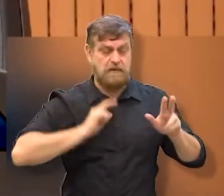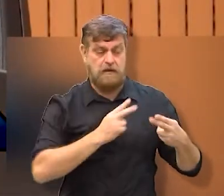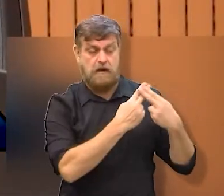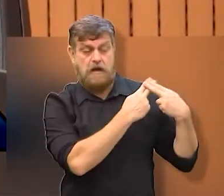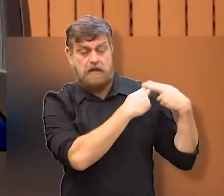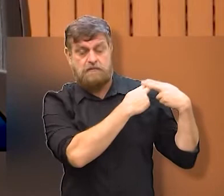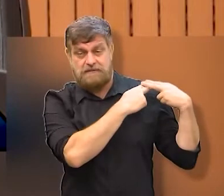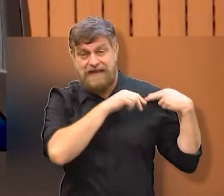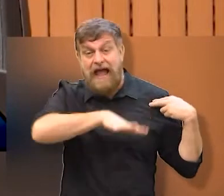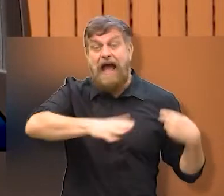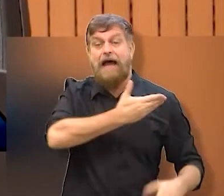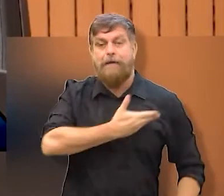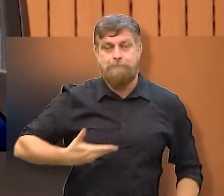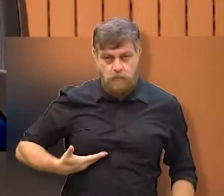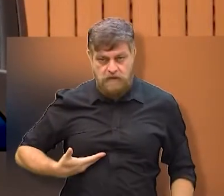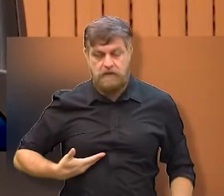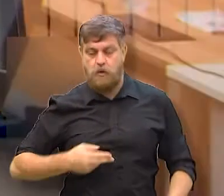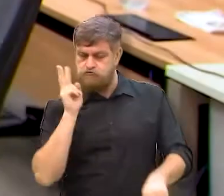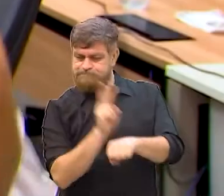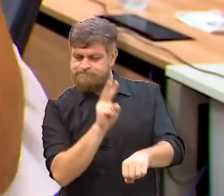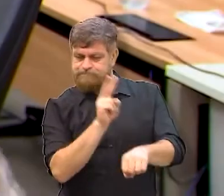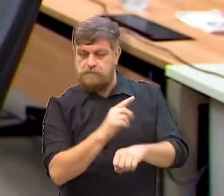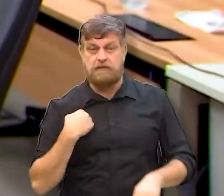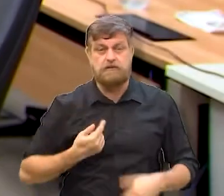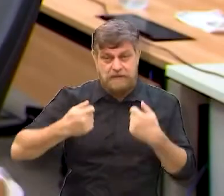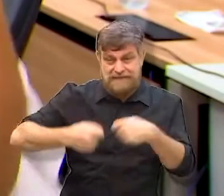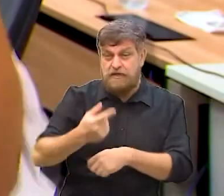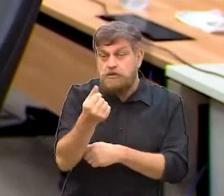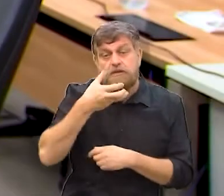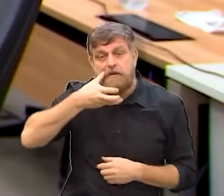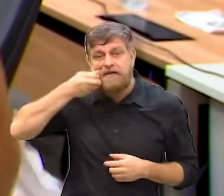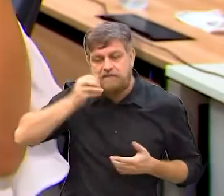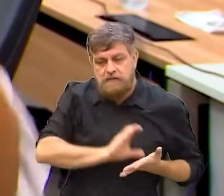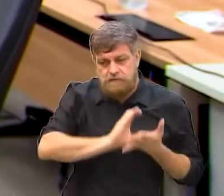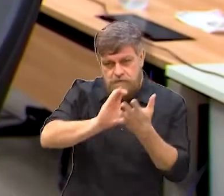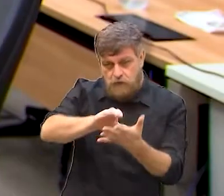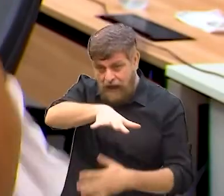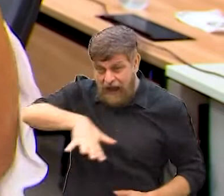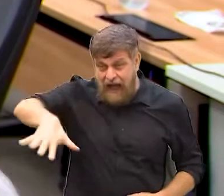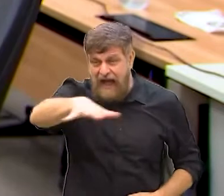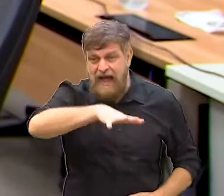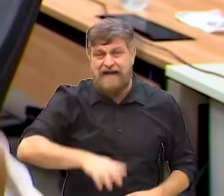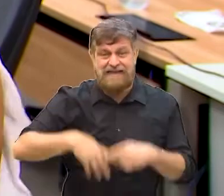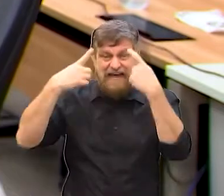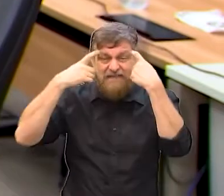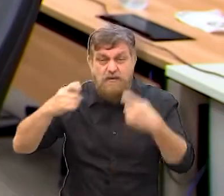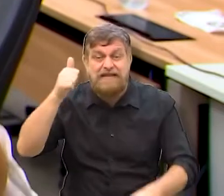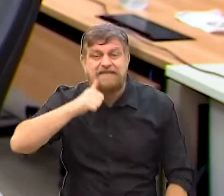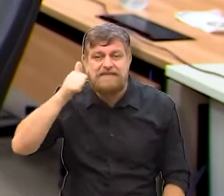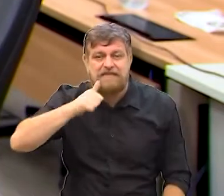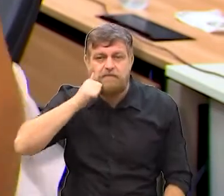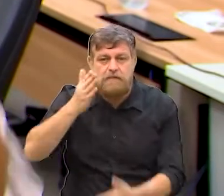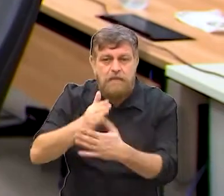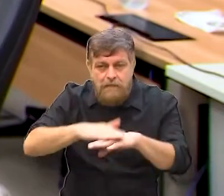essa responsabilidade para o poder público, e a gente precisa, principalmente, de orçamento, de investimento, para que a gente consiga